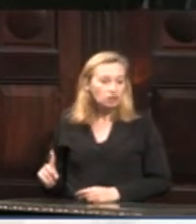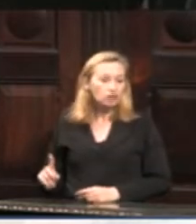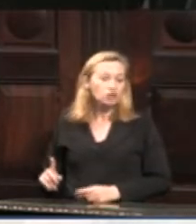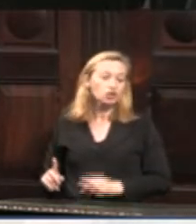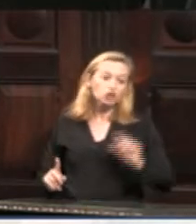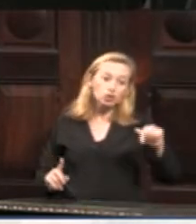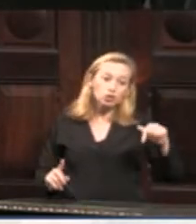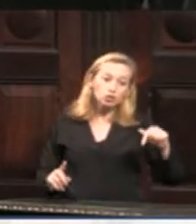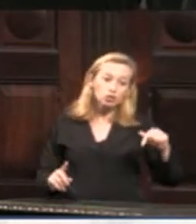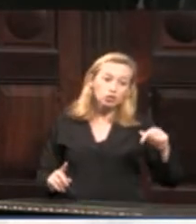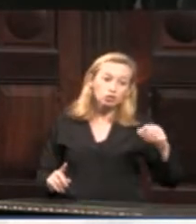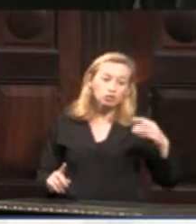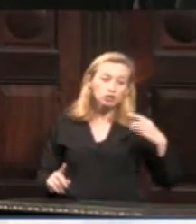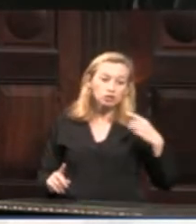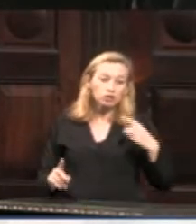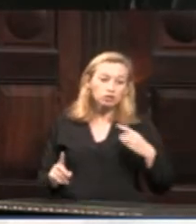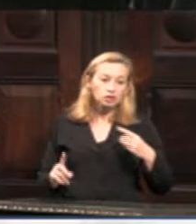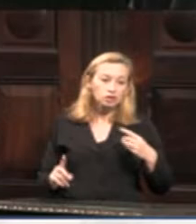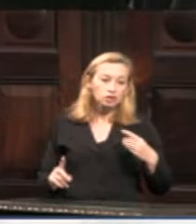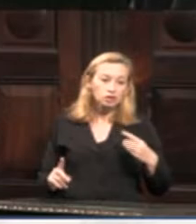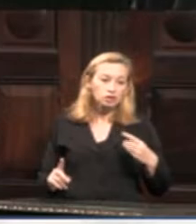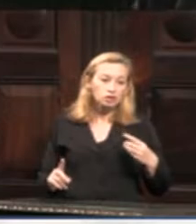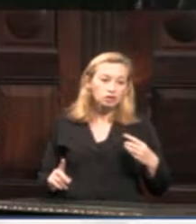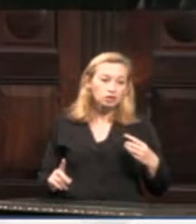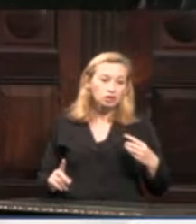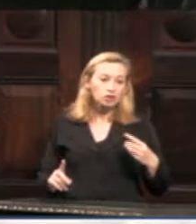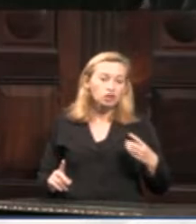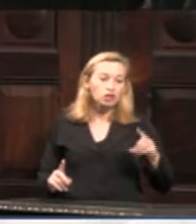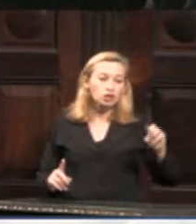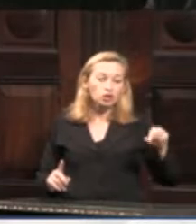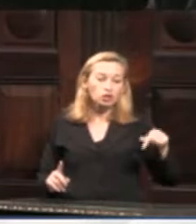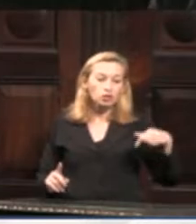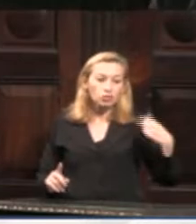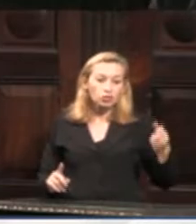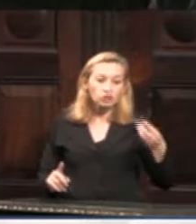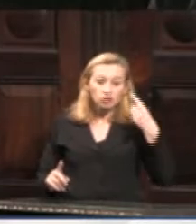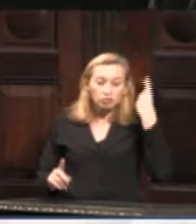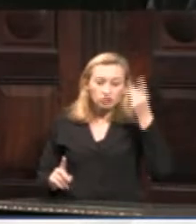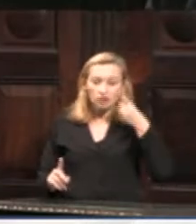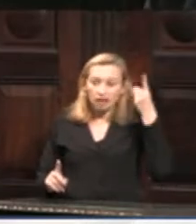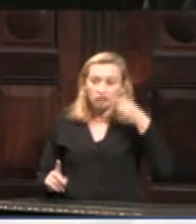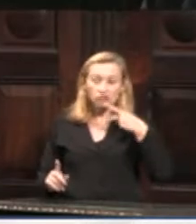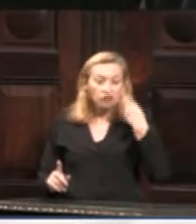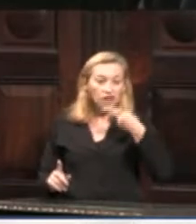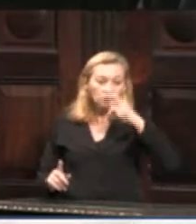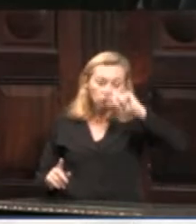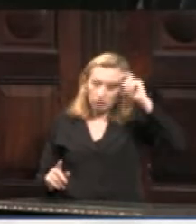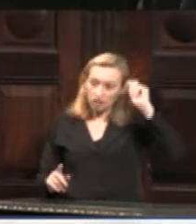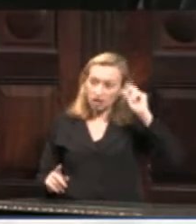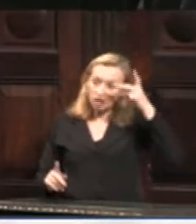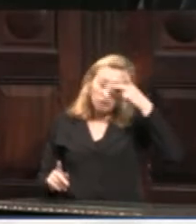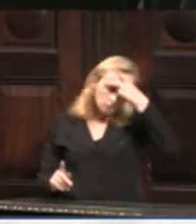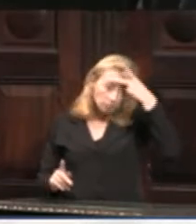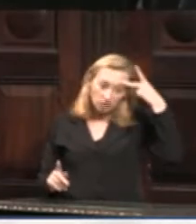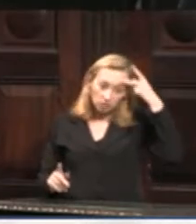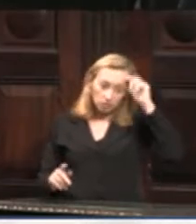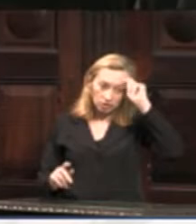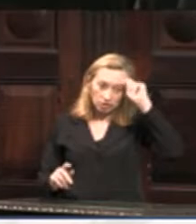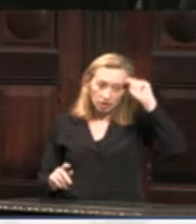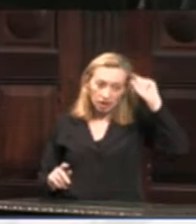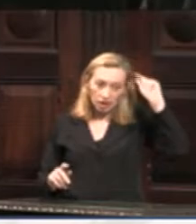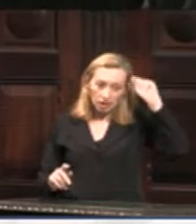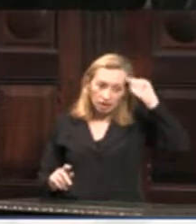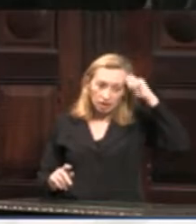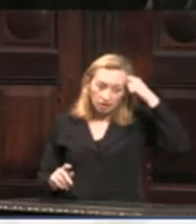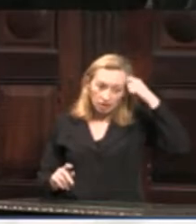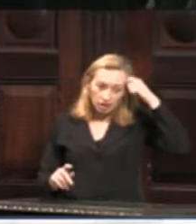deputado Valdec dos afrodescendentes, somente na publicidade governamental.